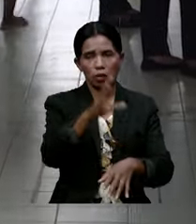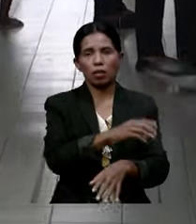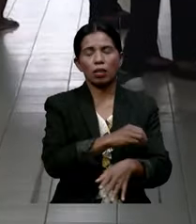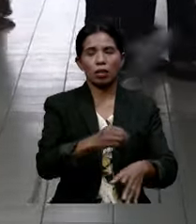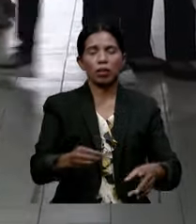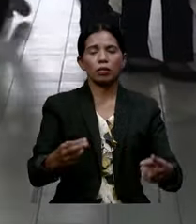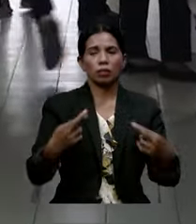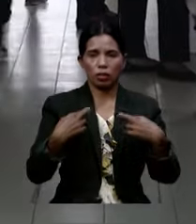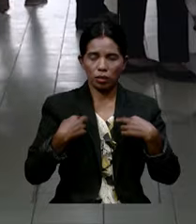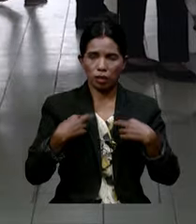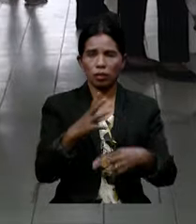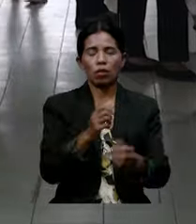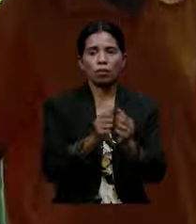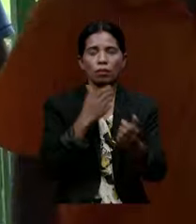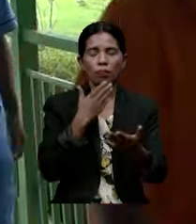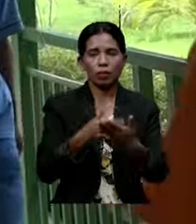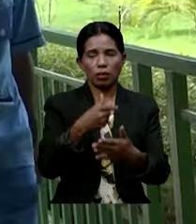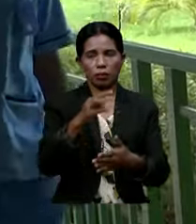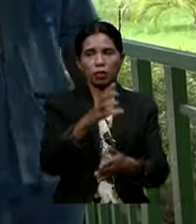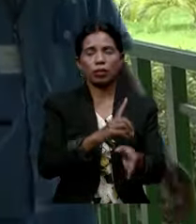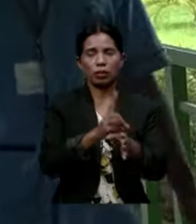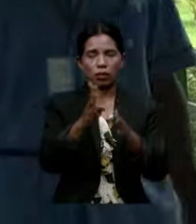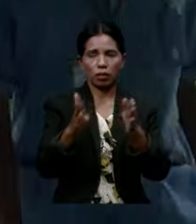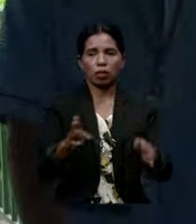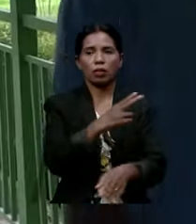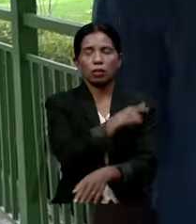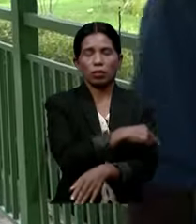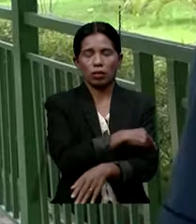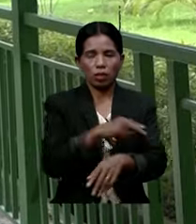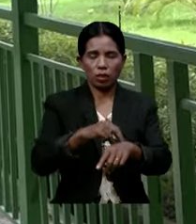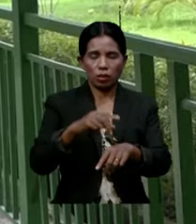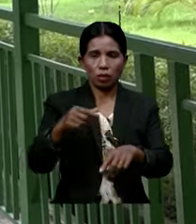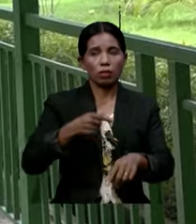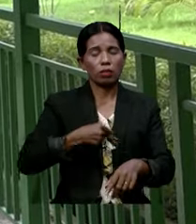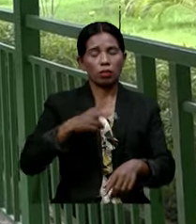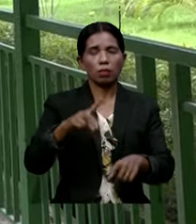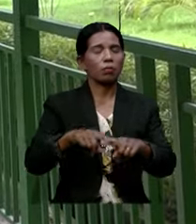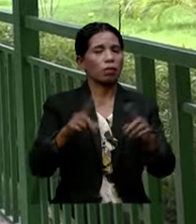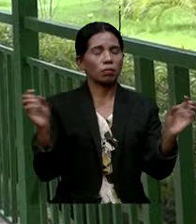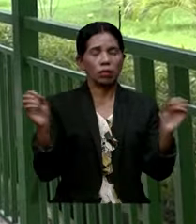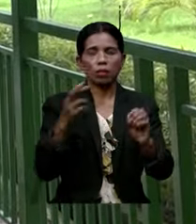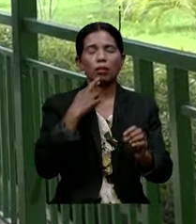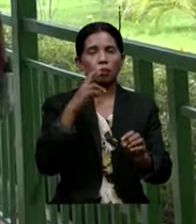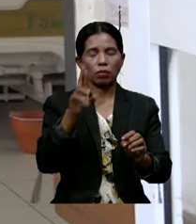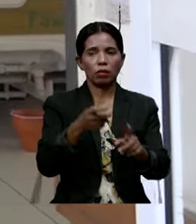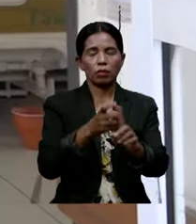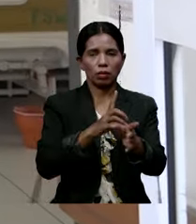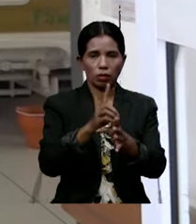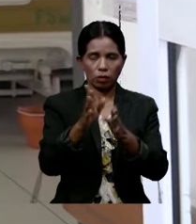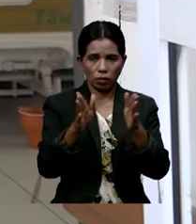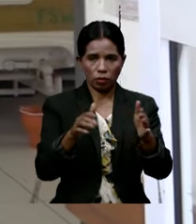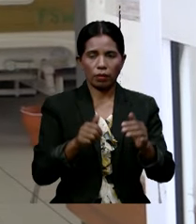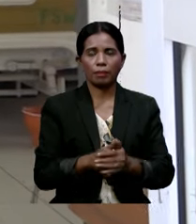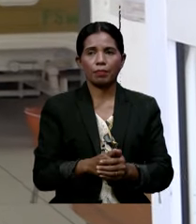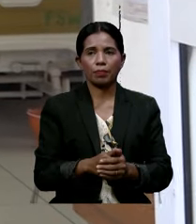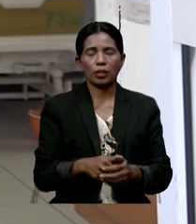ne zgjemeni tenta atu halo entrevista ho diretor executivo Hospital Nacional Gjidu Valadares, mai bela i e resposta husi diretora Nerasic. Além